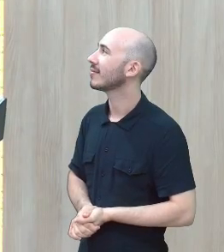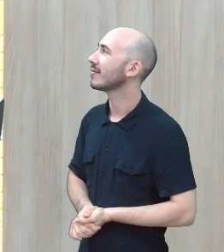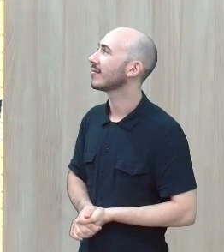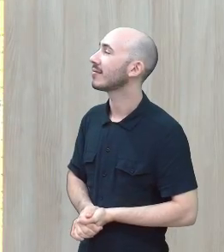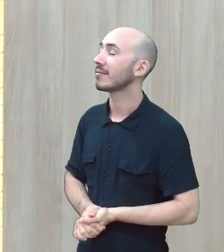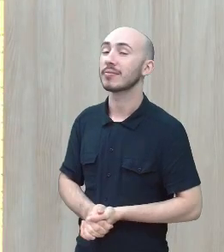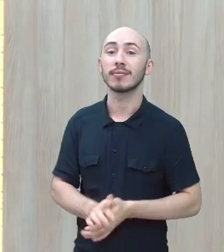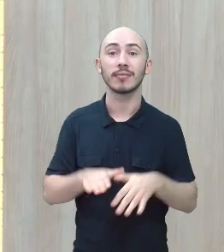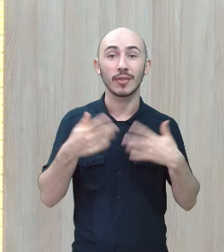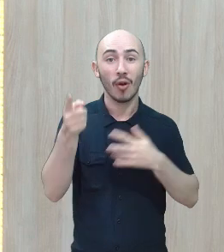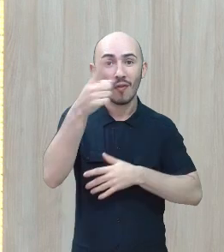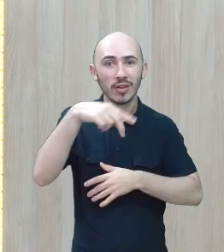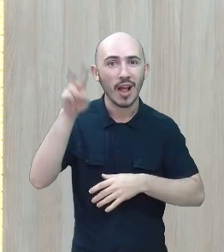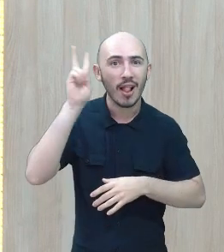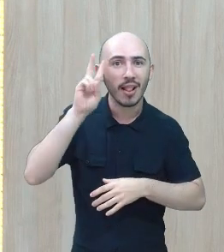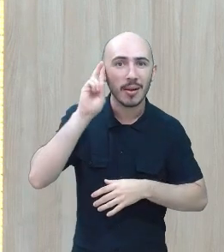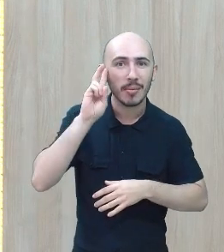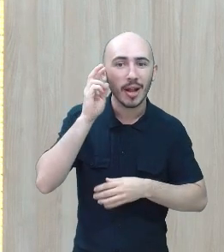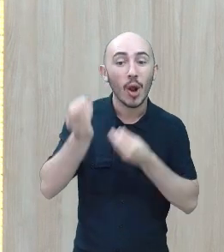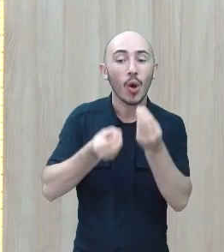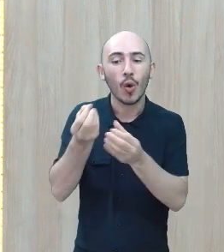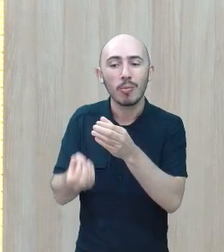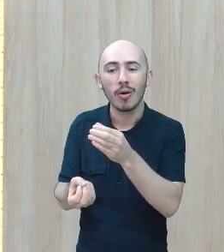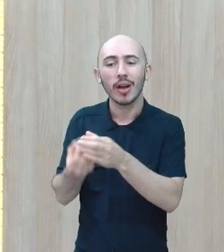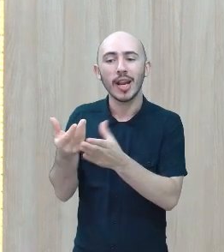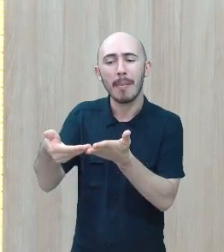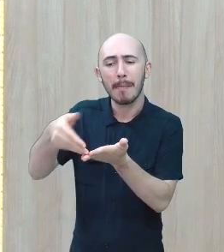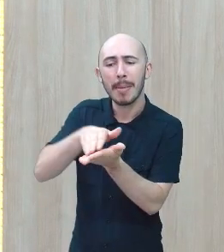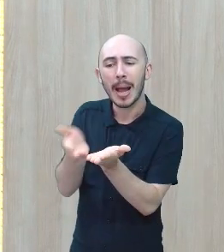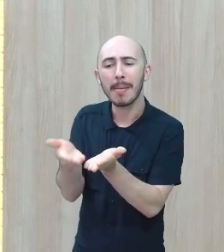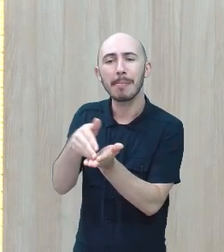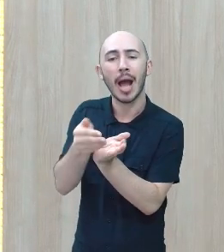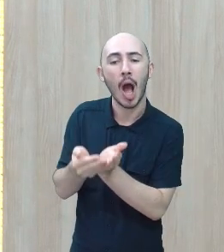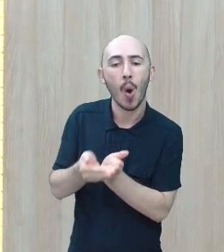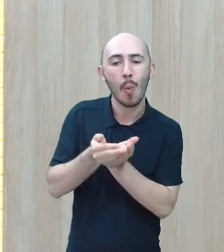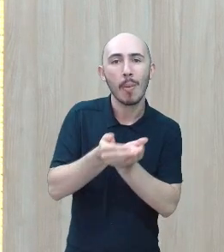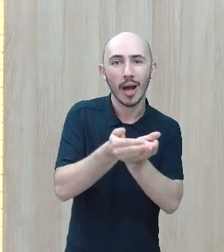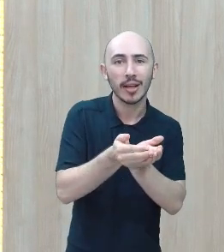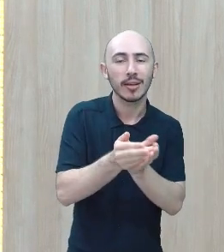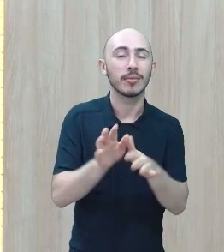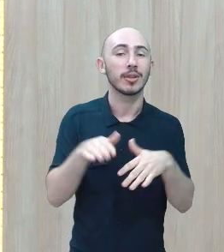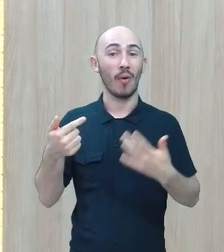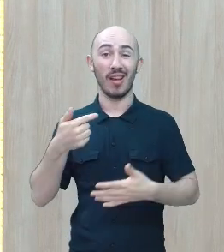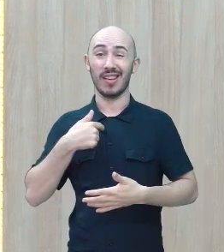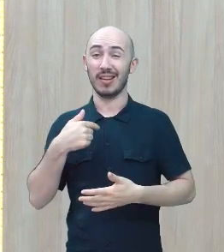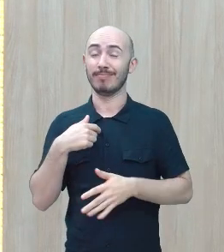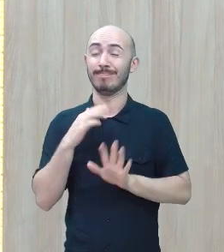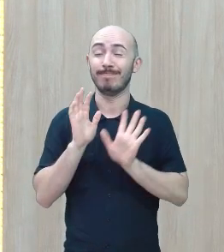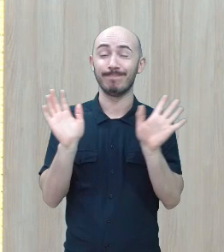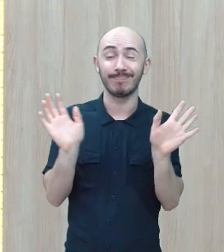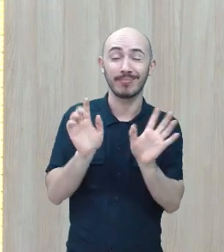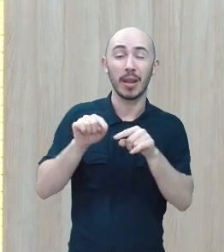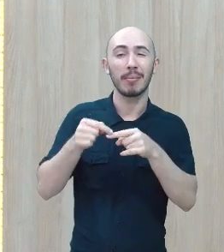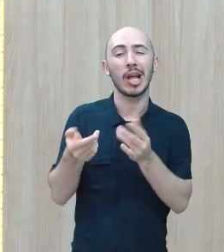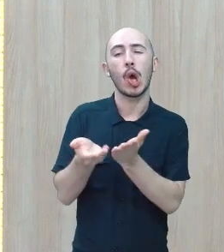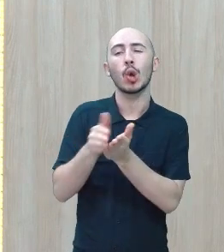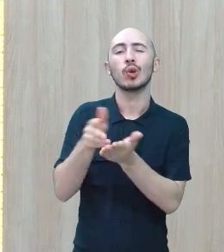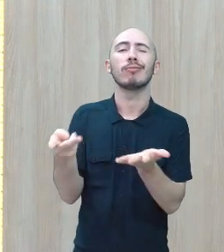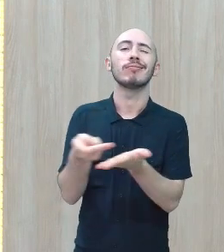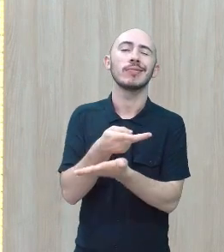E aí, lembraram como é que se faz um barquinho de papel? Olha, eu confesso que eu não sou muito boa no origami, não. Eu sempre erro, dobro